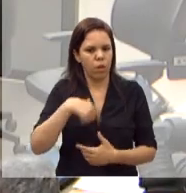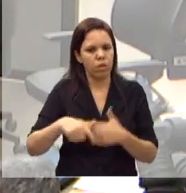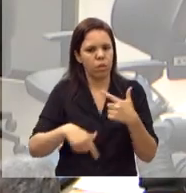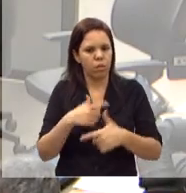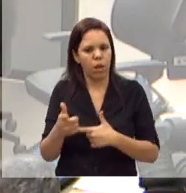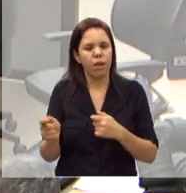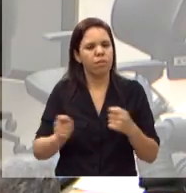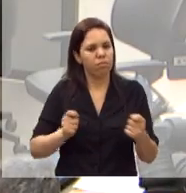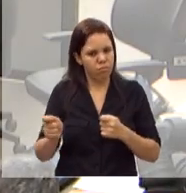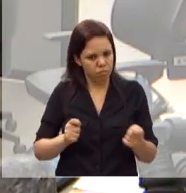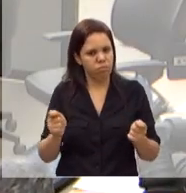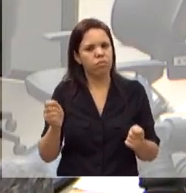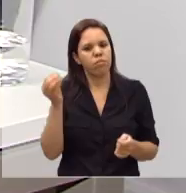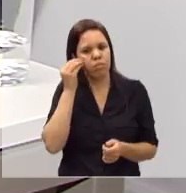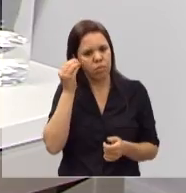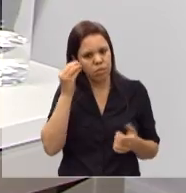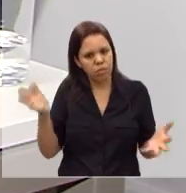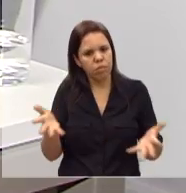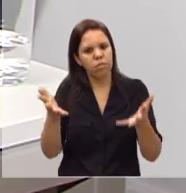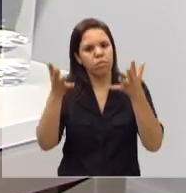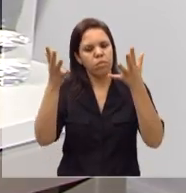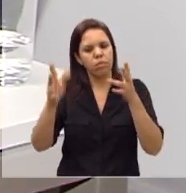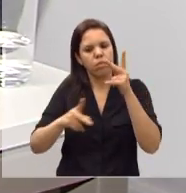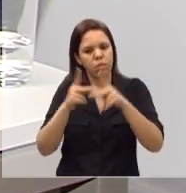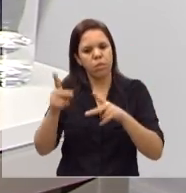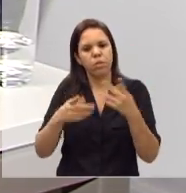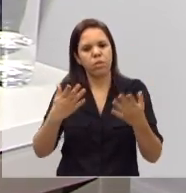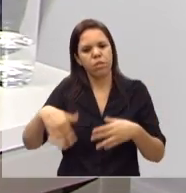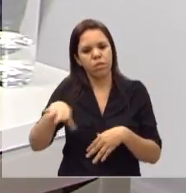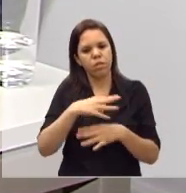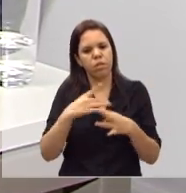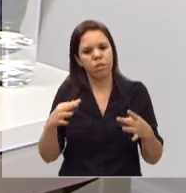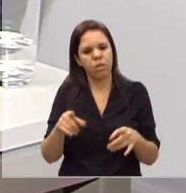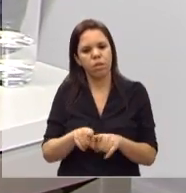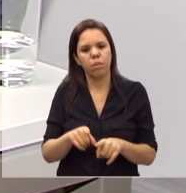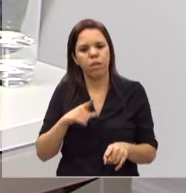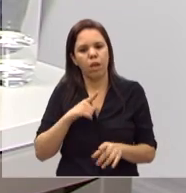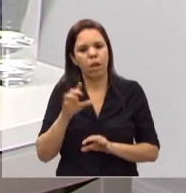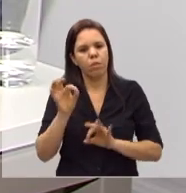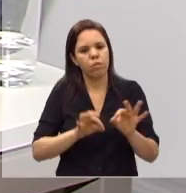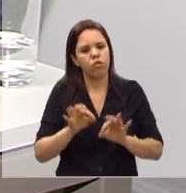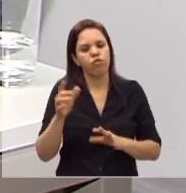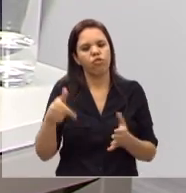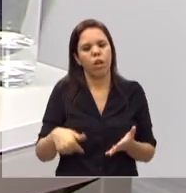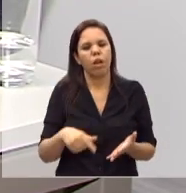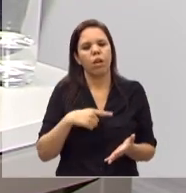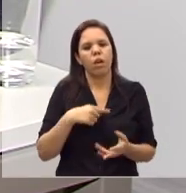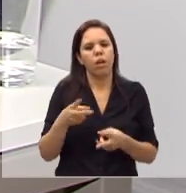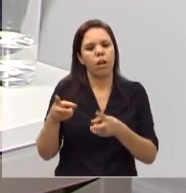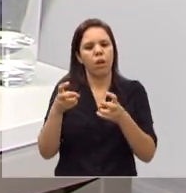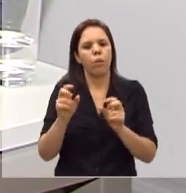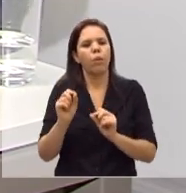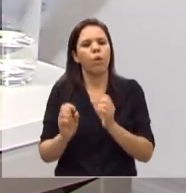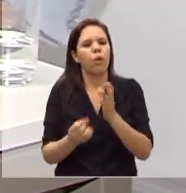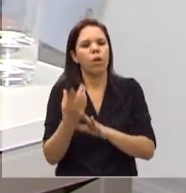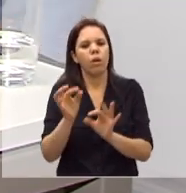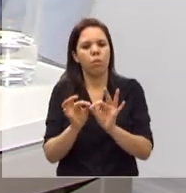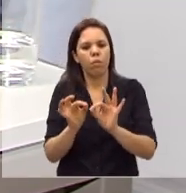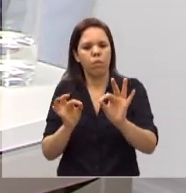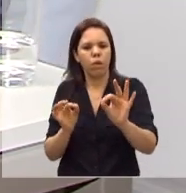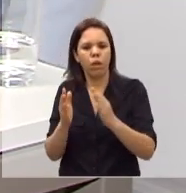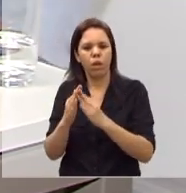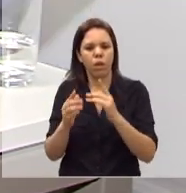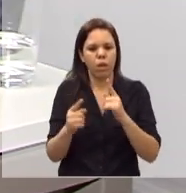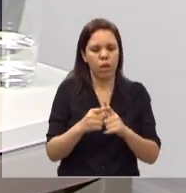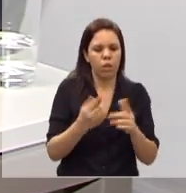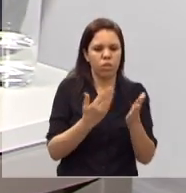E equilíbrio é o que o senhor tenta levar para a rua, né? Para a cidade também. Tem um projeto aqui que prevê uma certa distância de